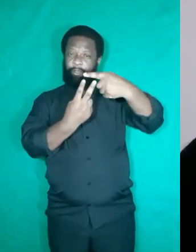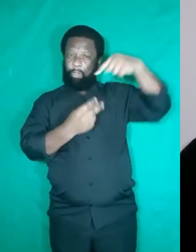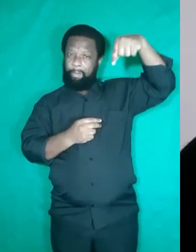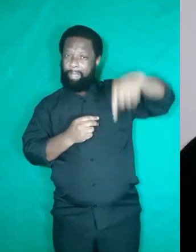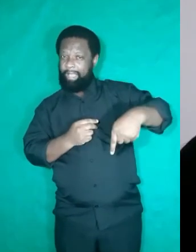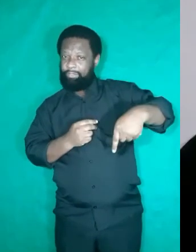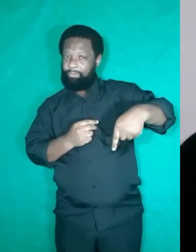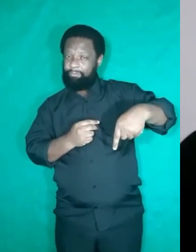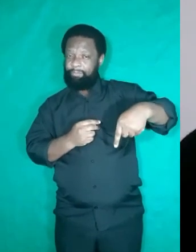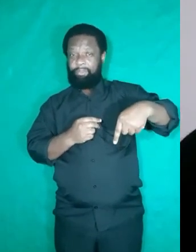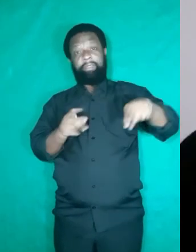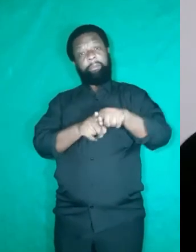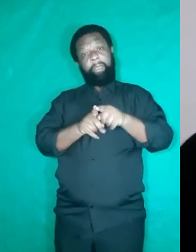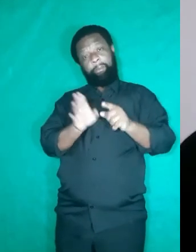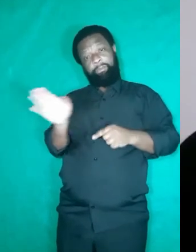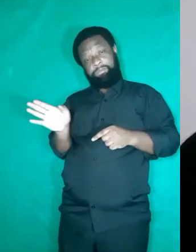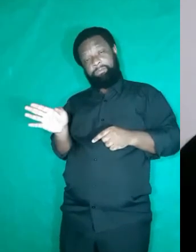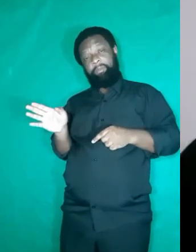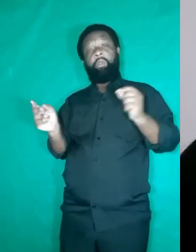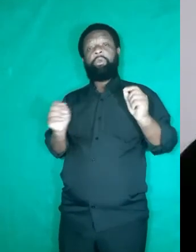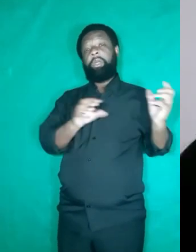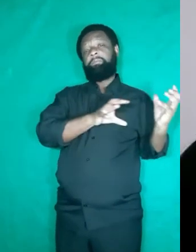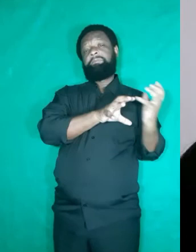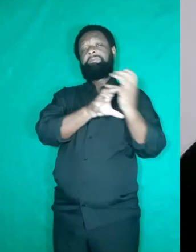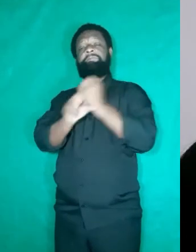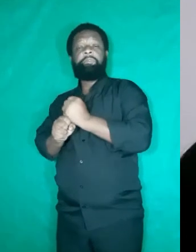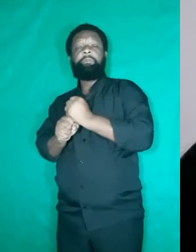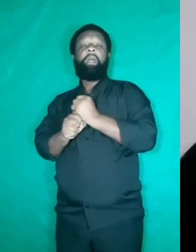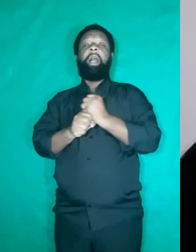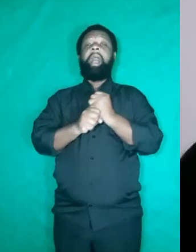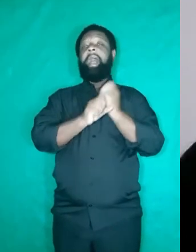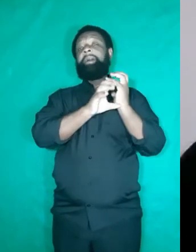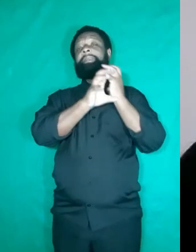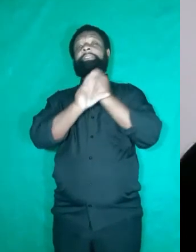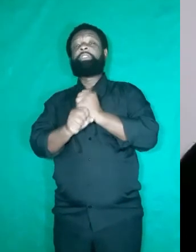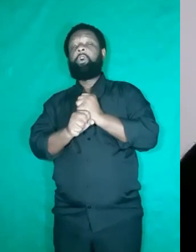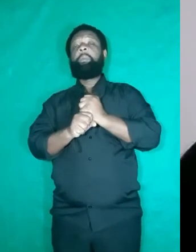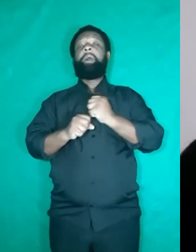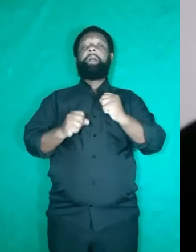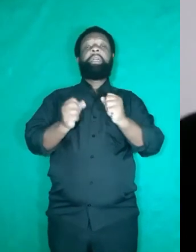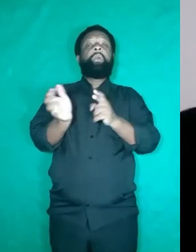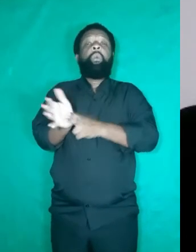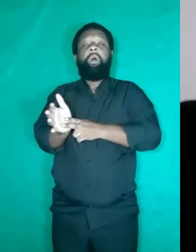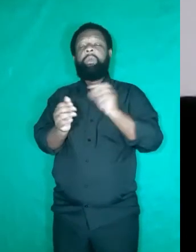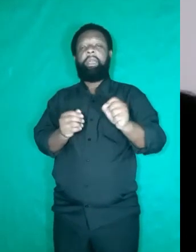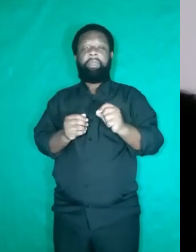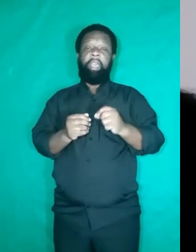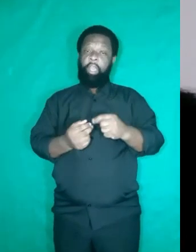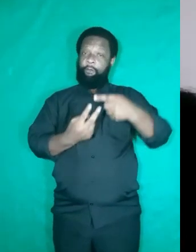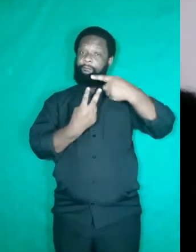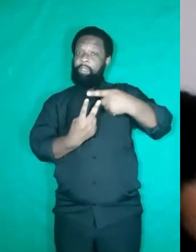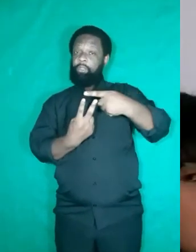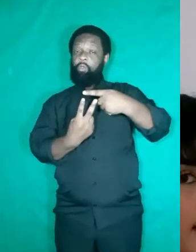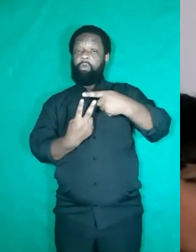se somam. E a soma desses dois vetores é um vetor resultante aqui, para o lado